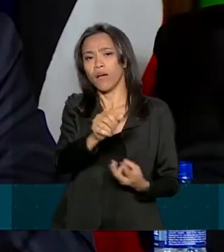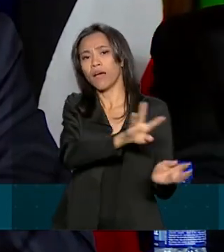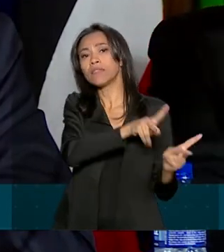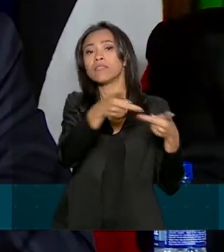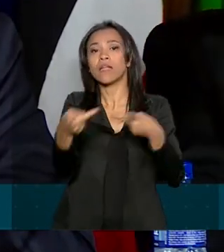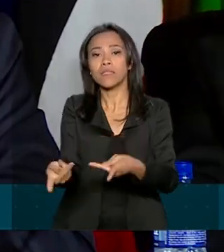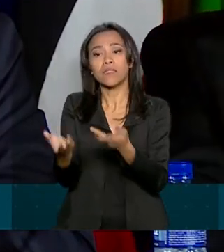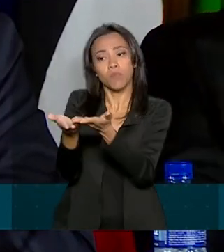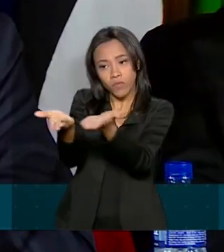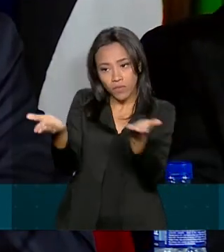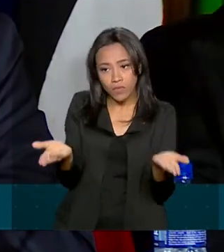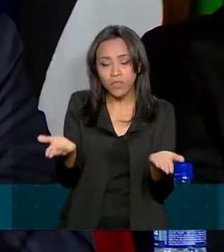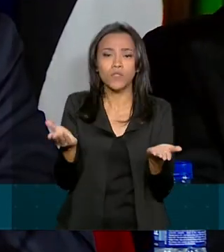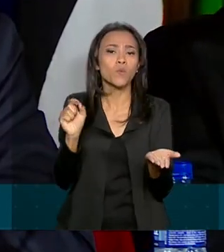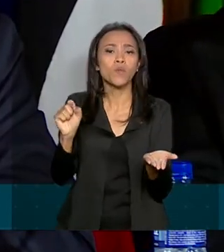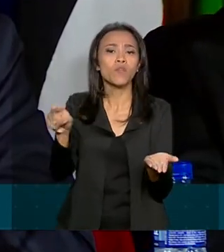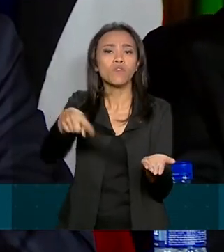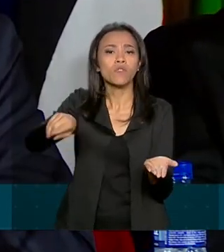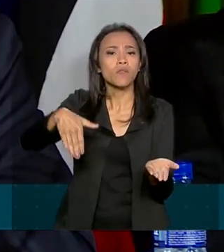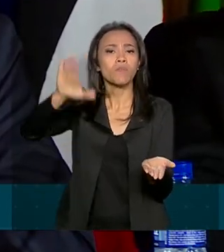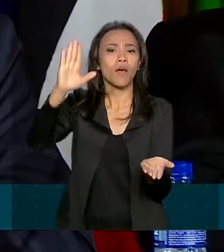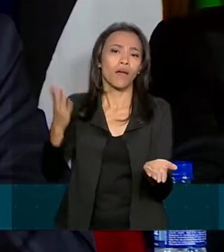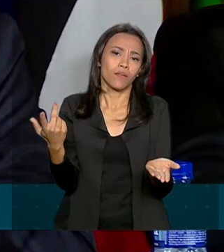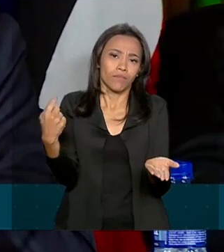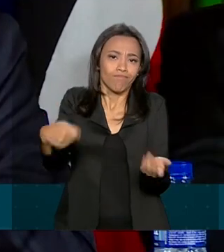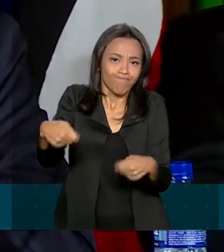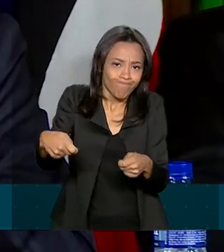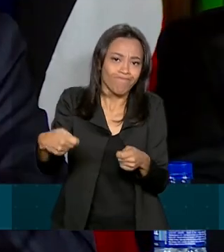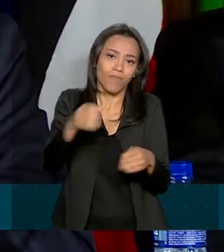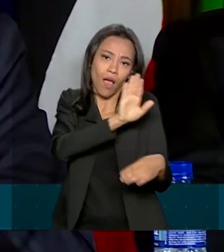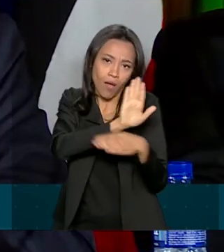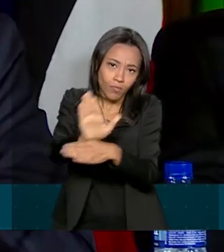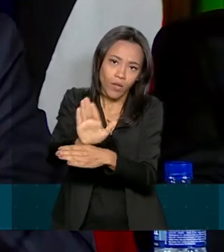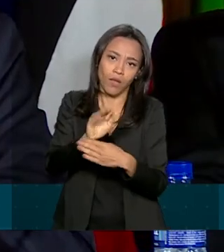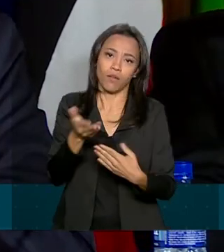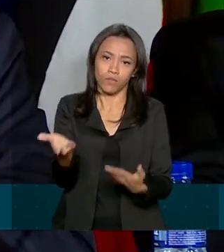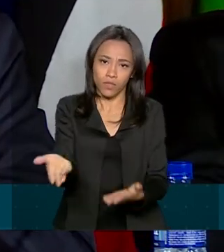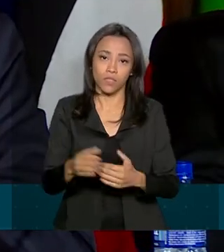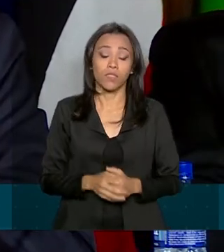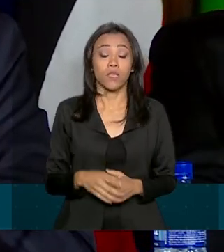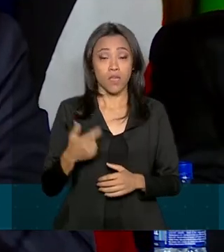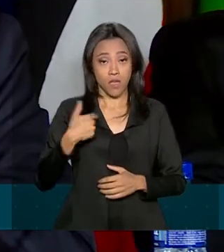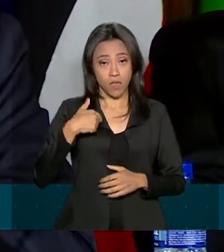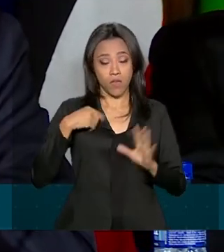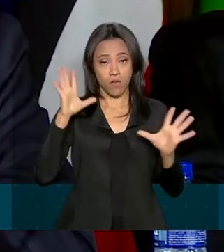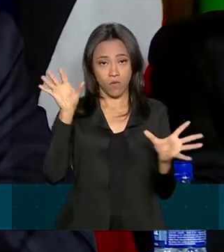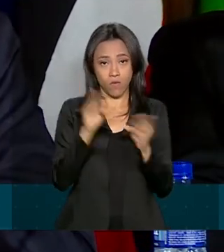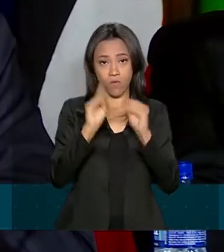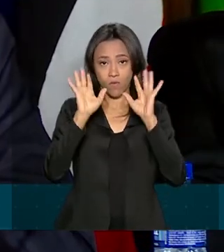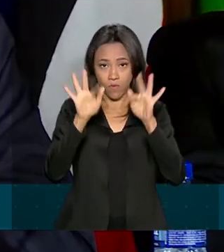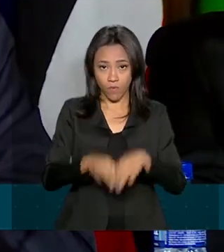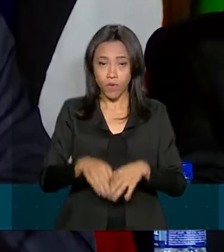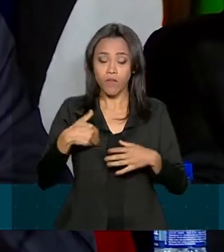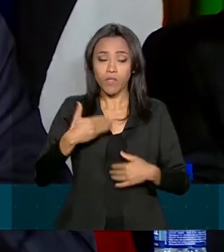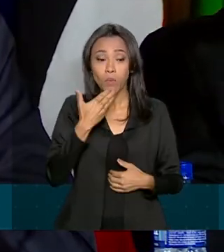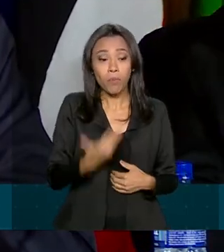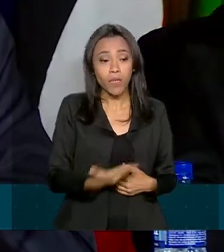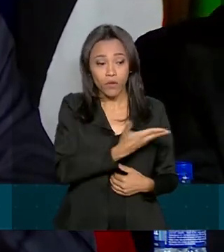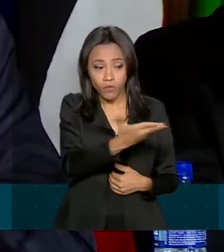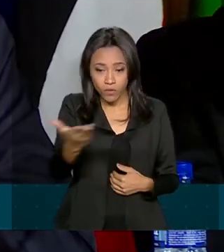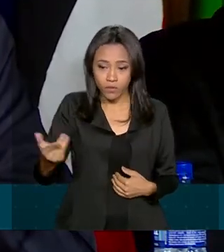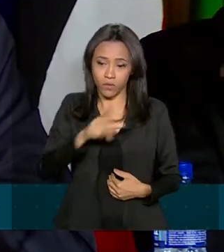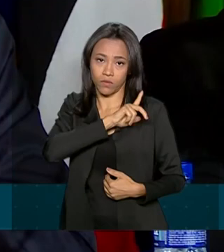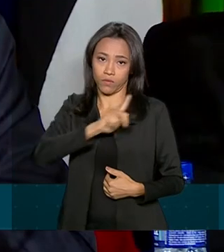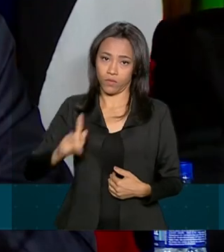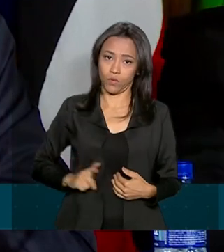na medida do possível, o que os senhores mais do que merecem. Mas, para encerrar, eu faço um apelo aos senhores governadores do Nordeste. Nós temos